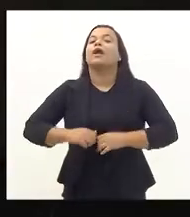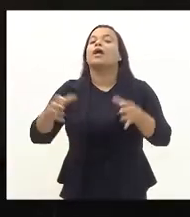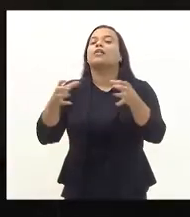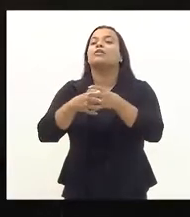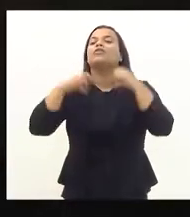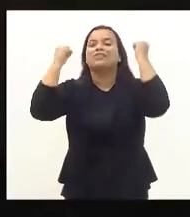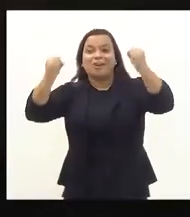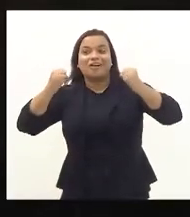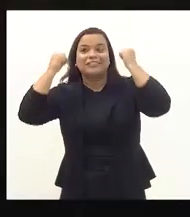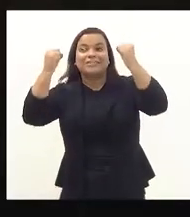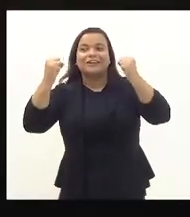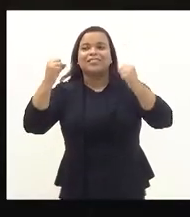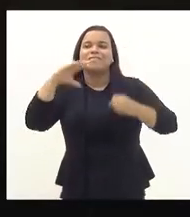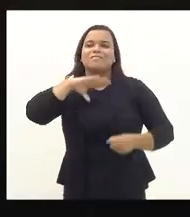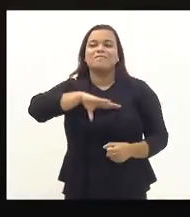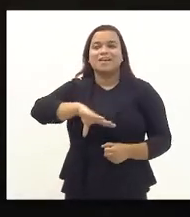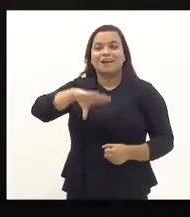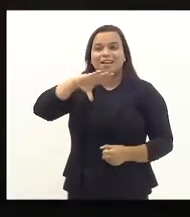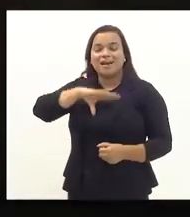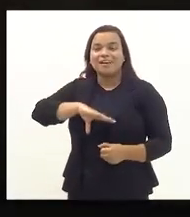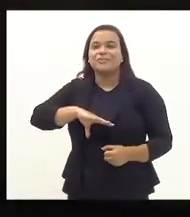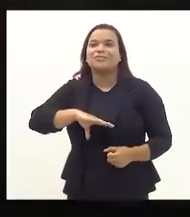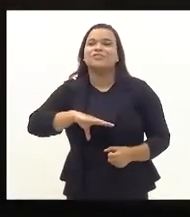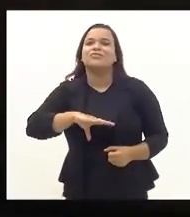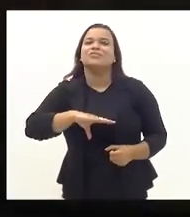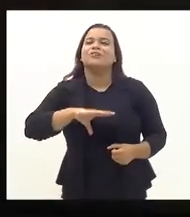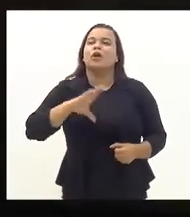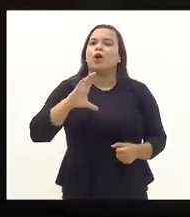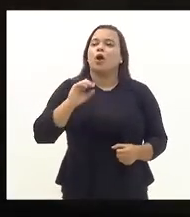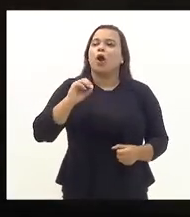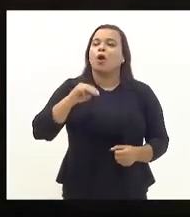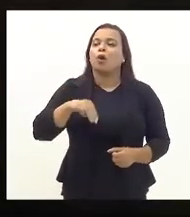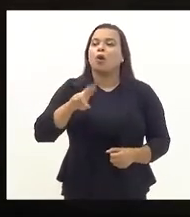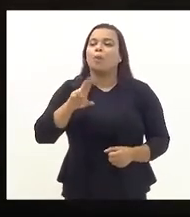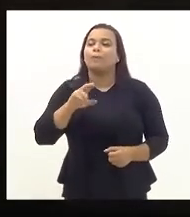Torcida Vaz Comunista,